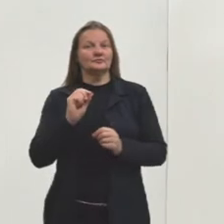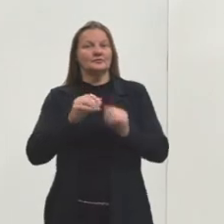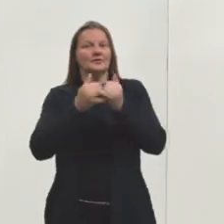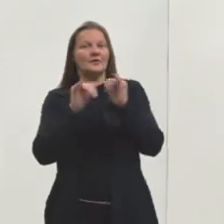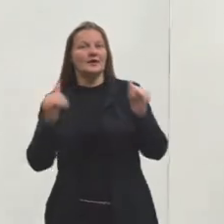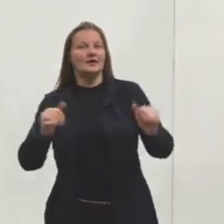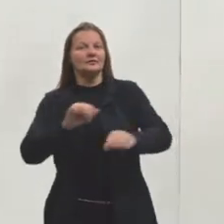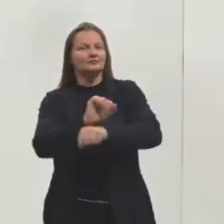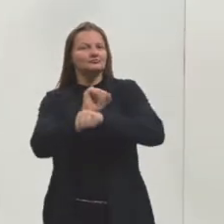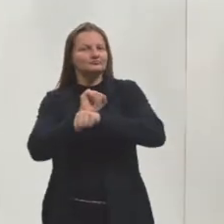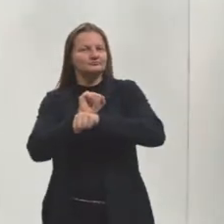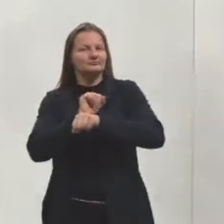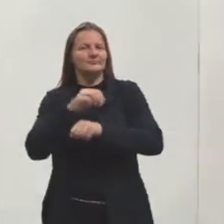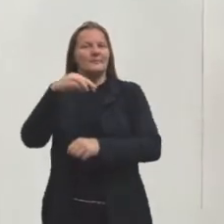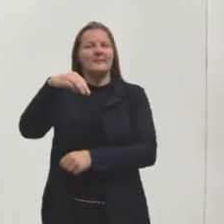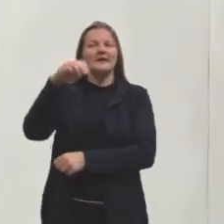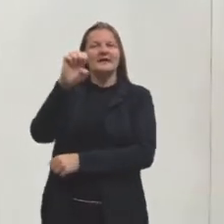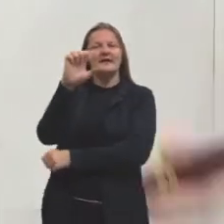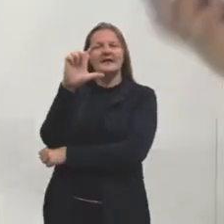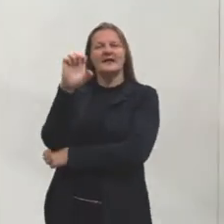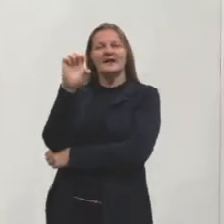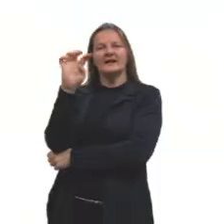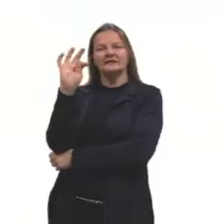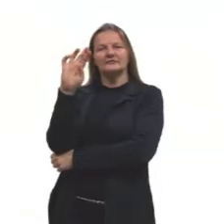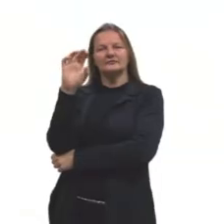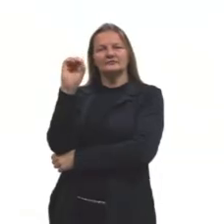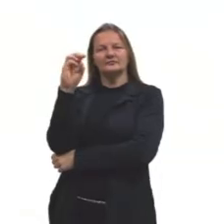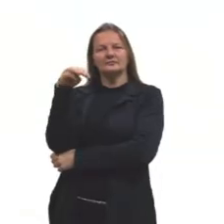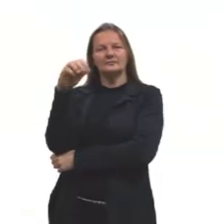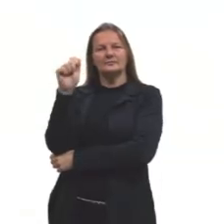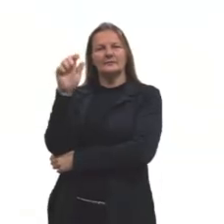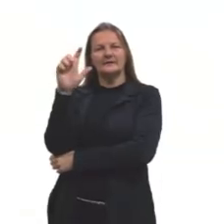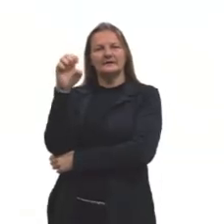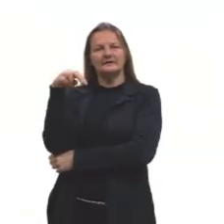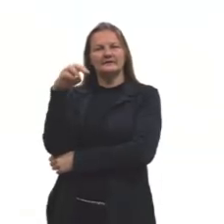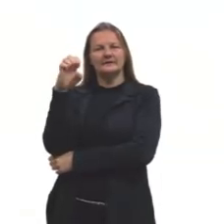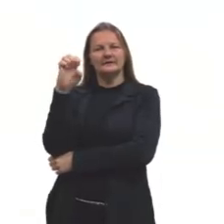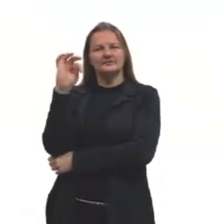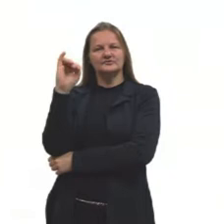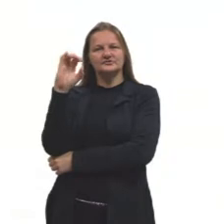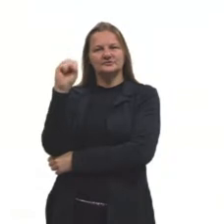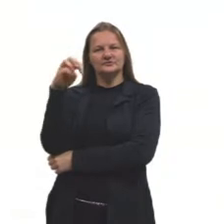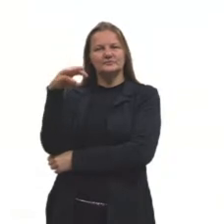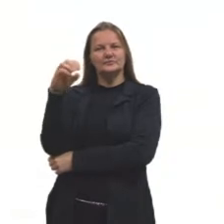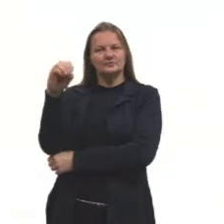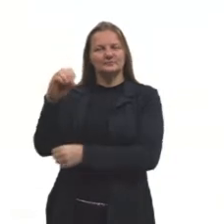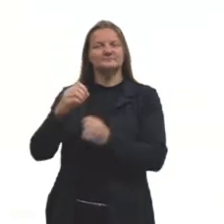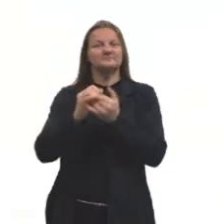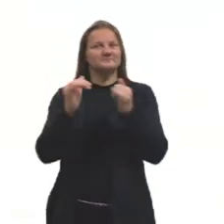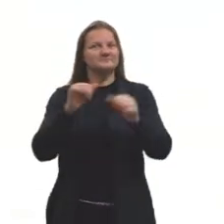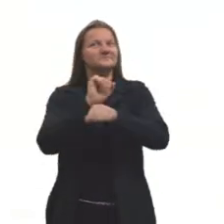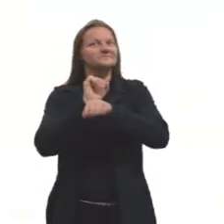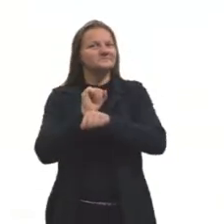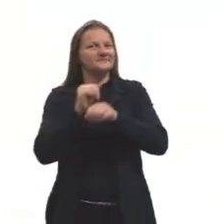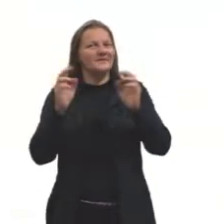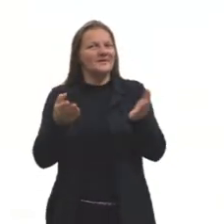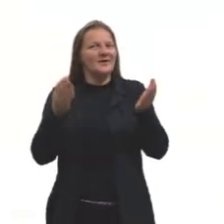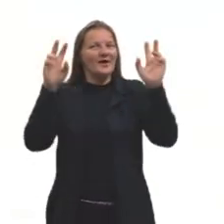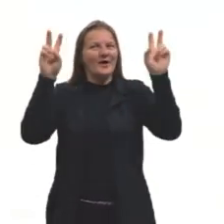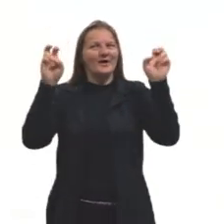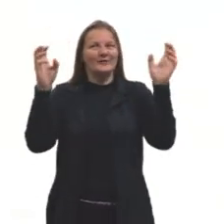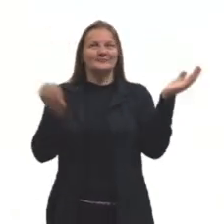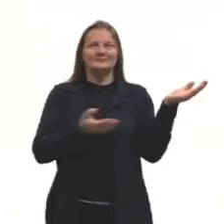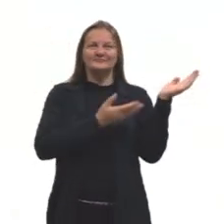a gente terminou termodinâmica e agora a gente tá passando para eletromagnetismo o nome da nossa aula de hoje então